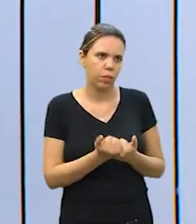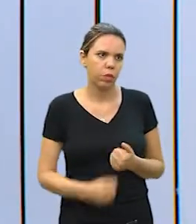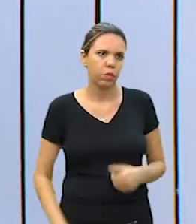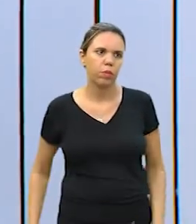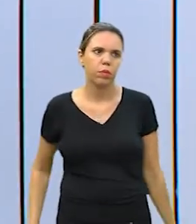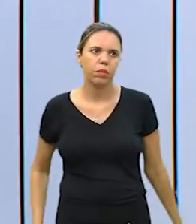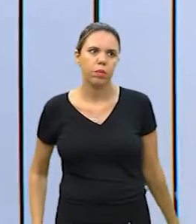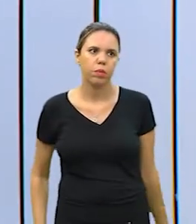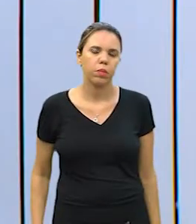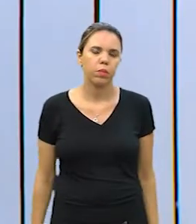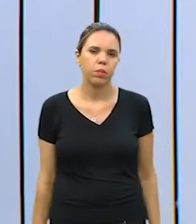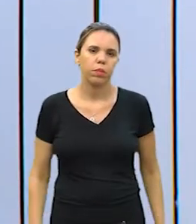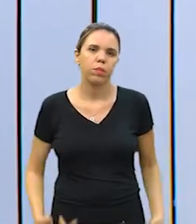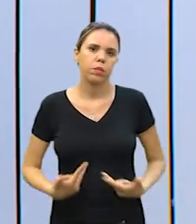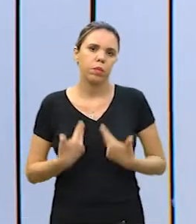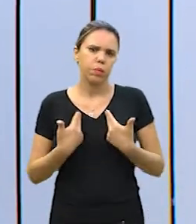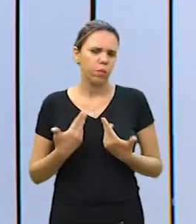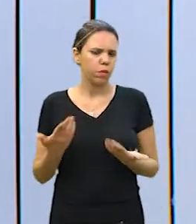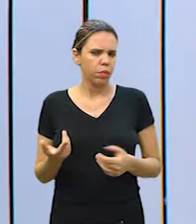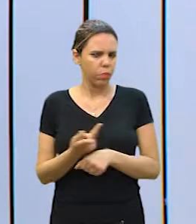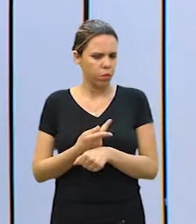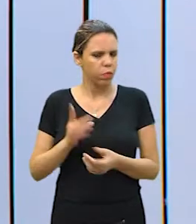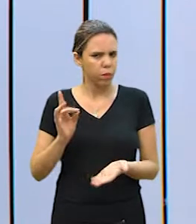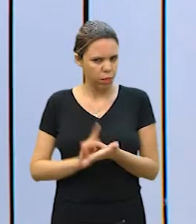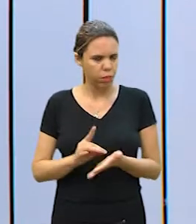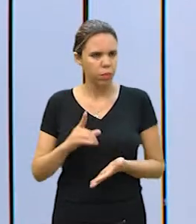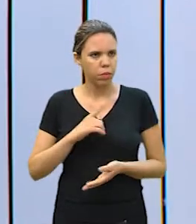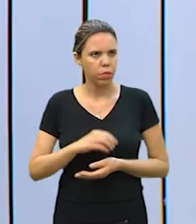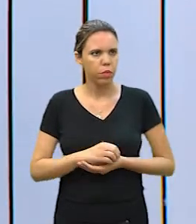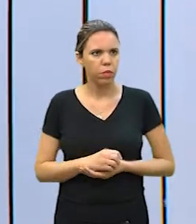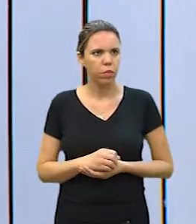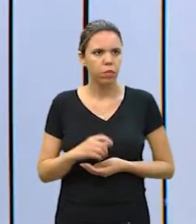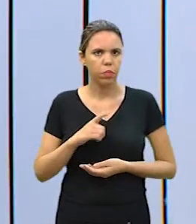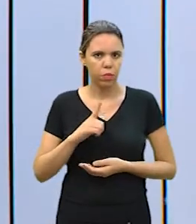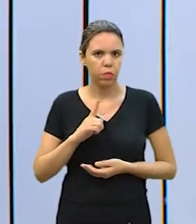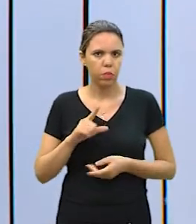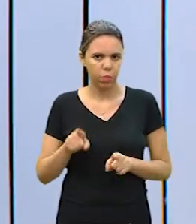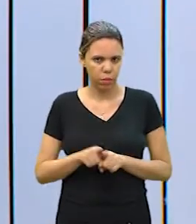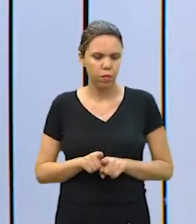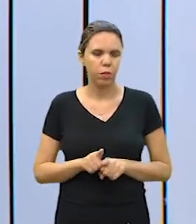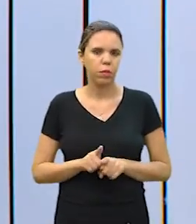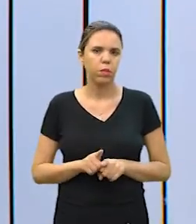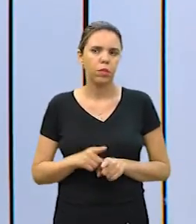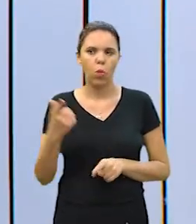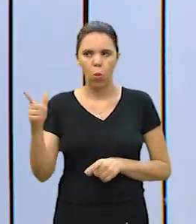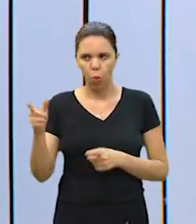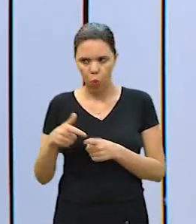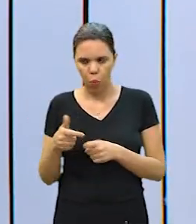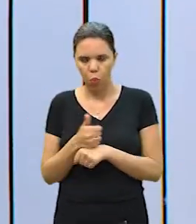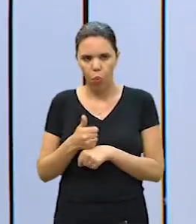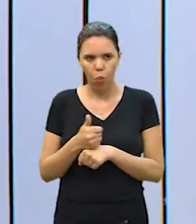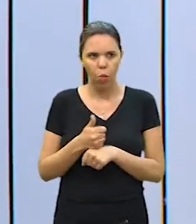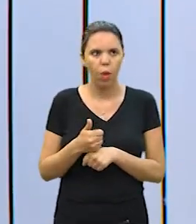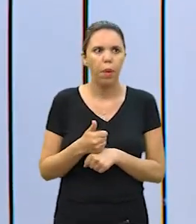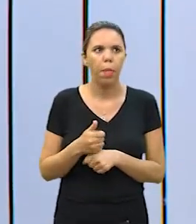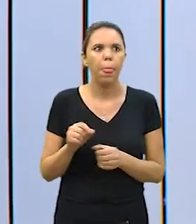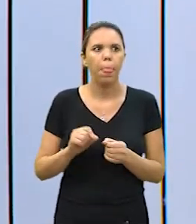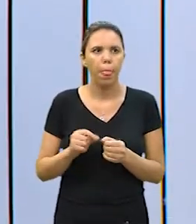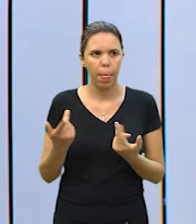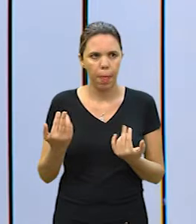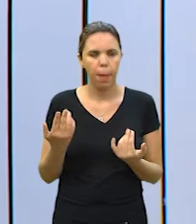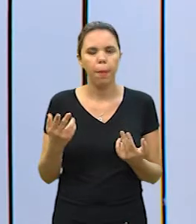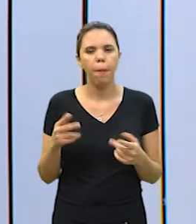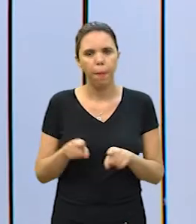inclusive na própria cirurgia, né? Eu fui procurar e, de fato, realmente tinha a garantia, procurei depois um outro médico, né? E